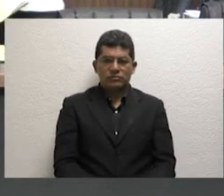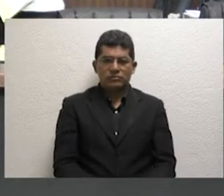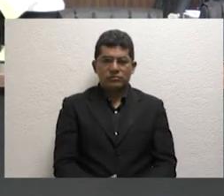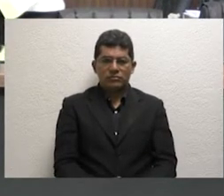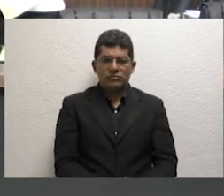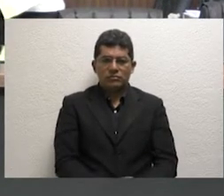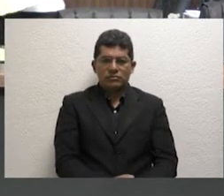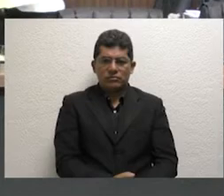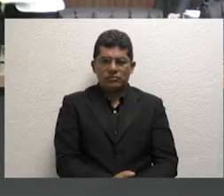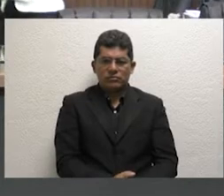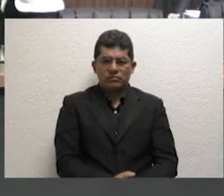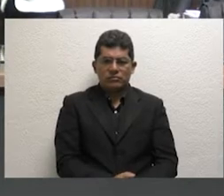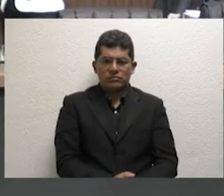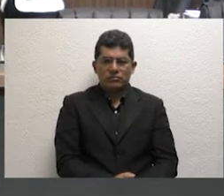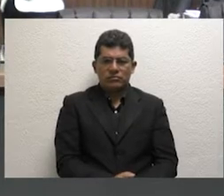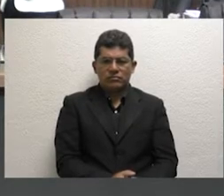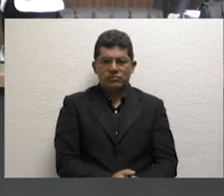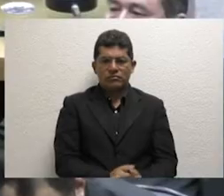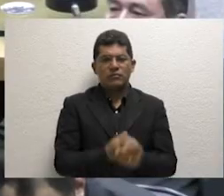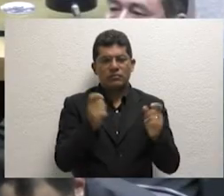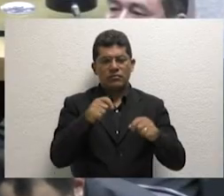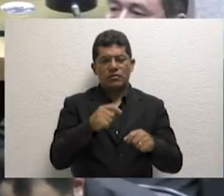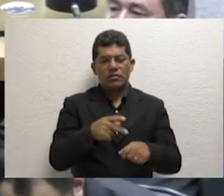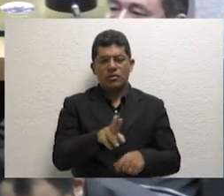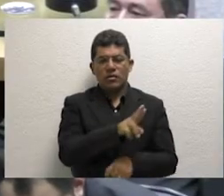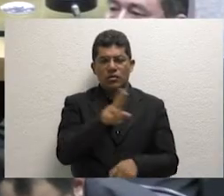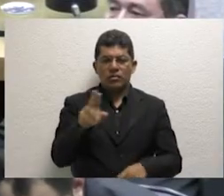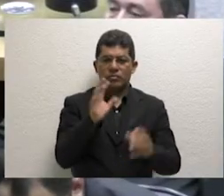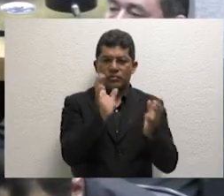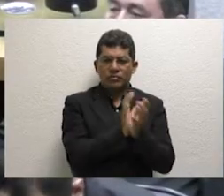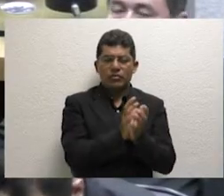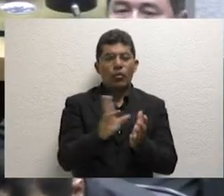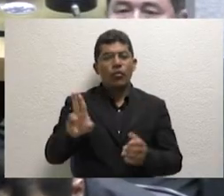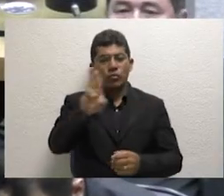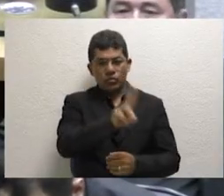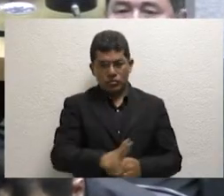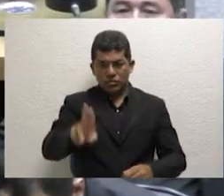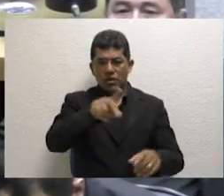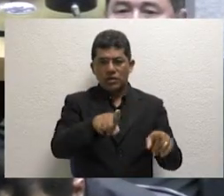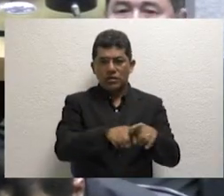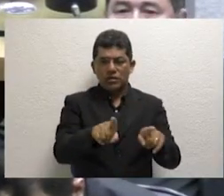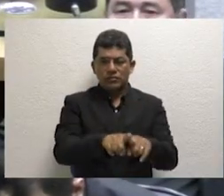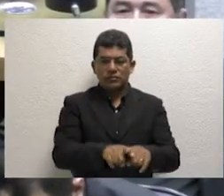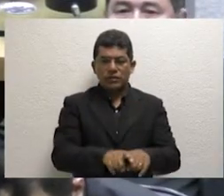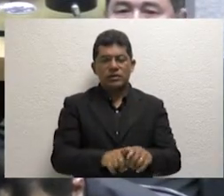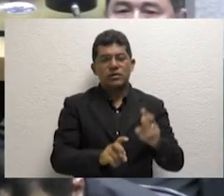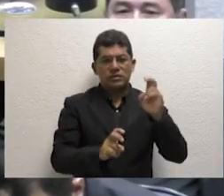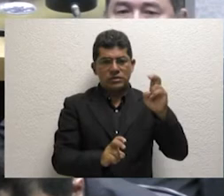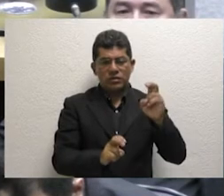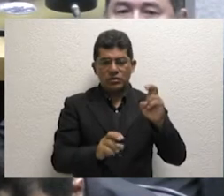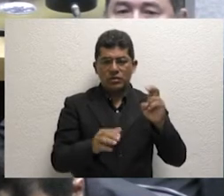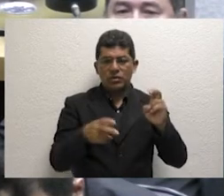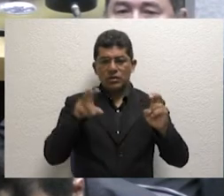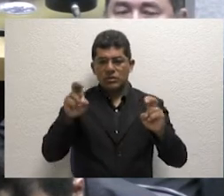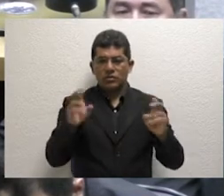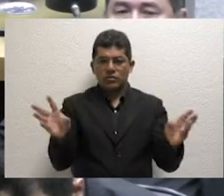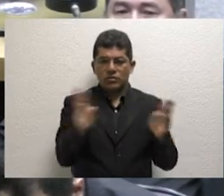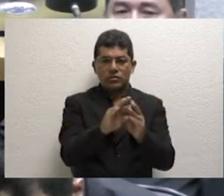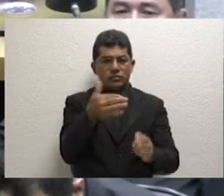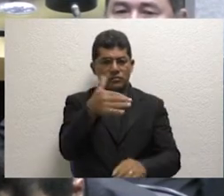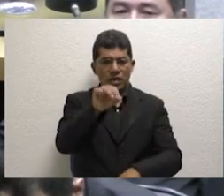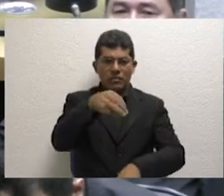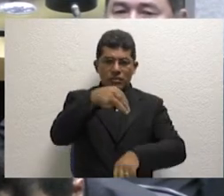fica para crédito dele quando for a tribuna em nome do partido usar ao invés de cinco e dez minutos é isso? isso